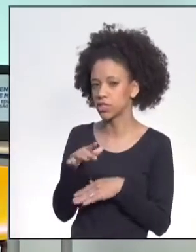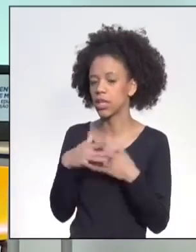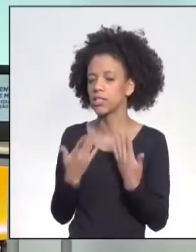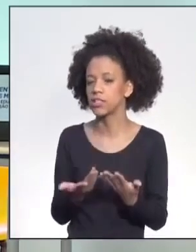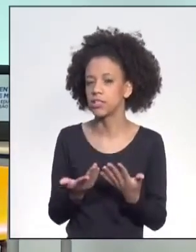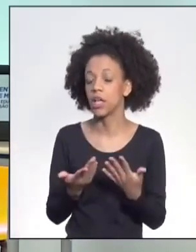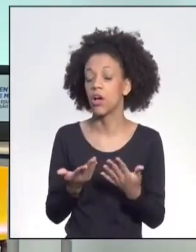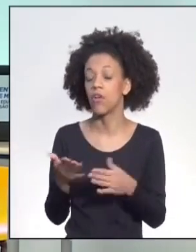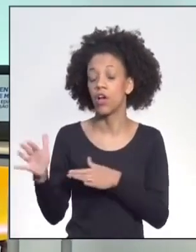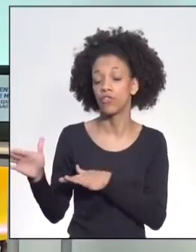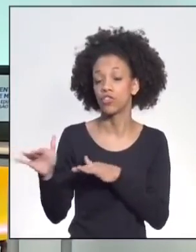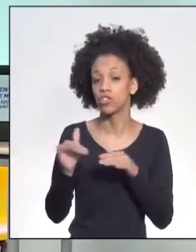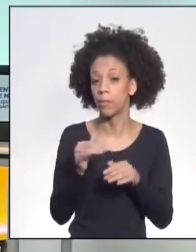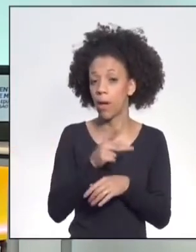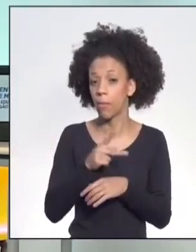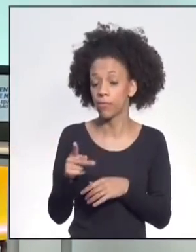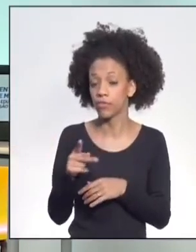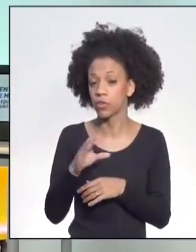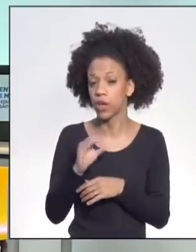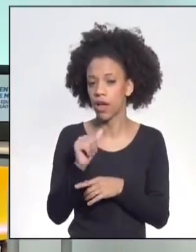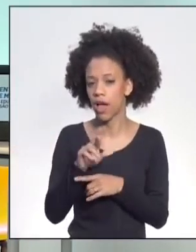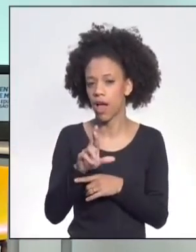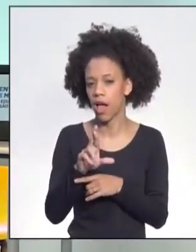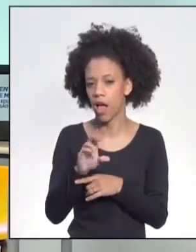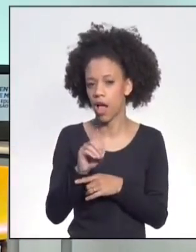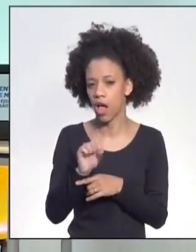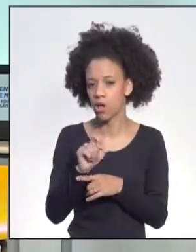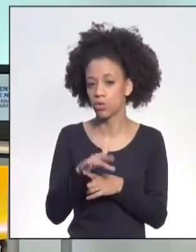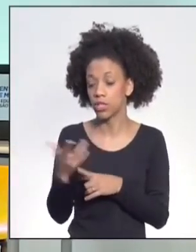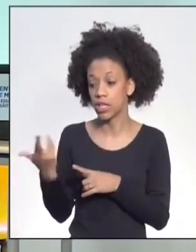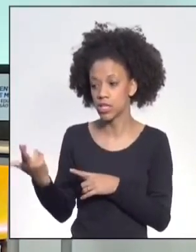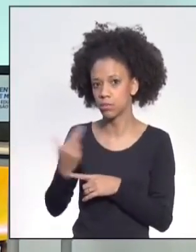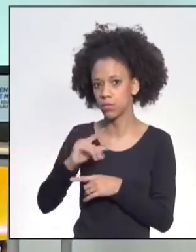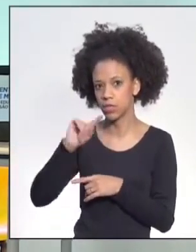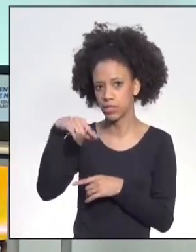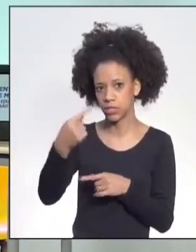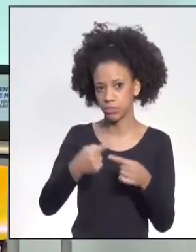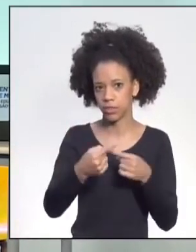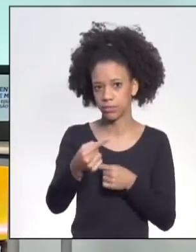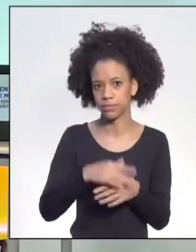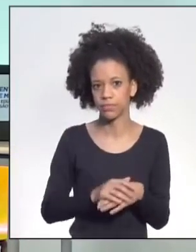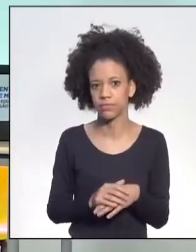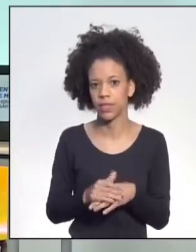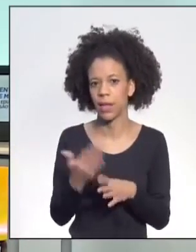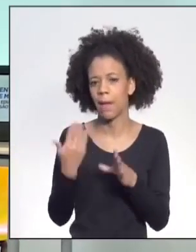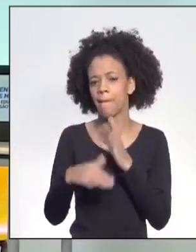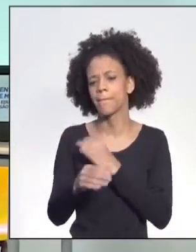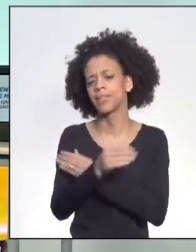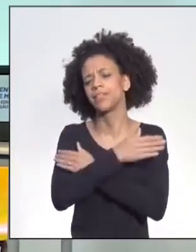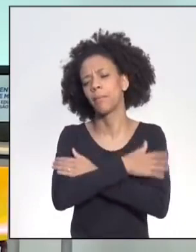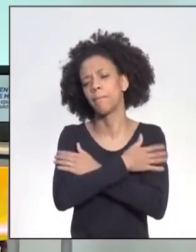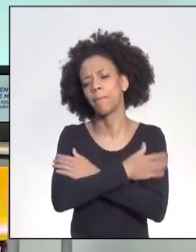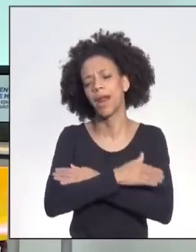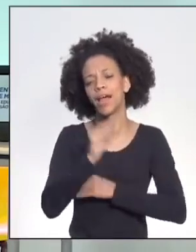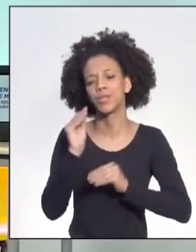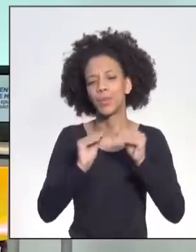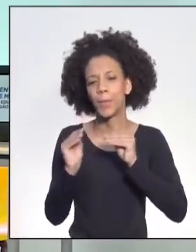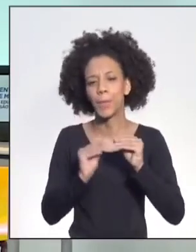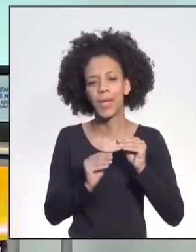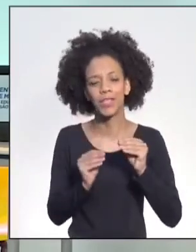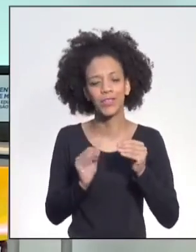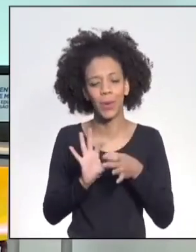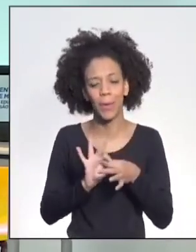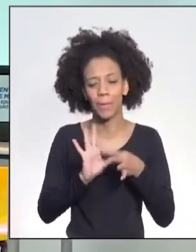com o professor Carlos. Aquele aluno que responder a pergunta na semana que vem, a gente manda abraço, manda beijo para quem vocês quiserem, aí, para